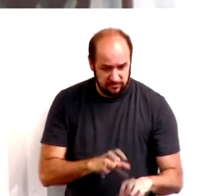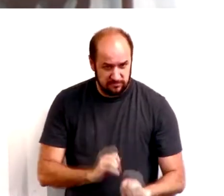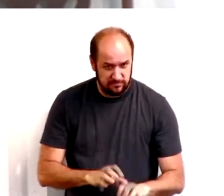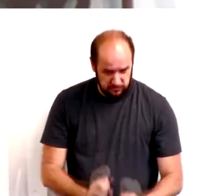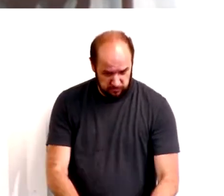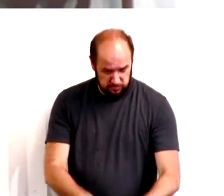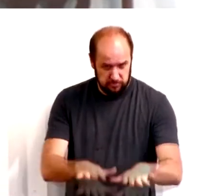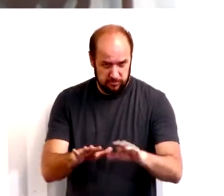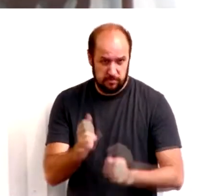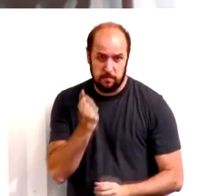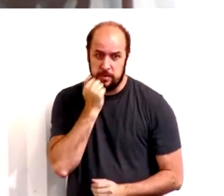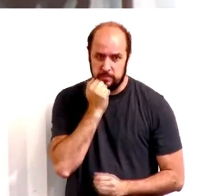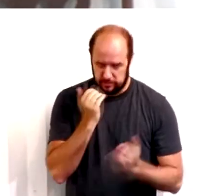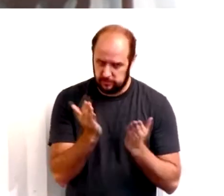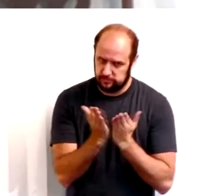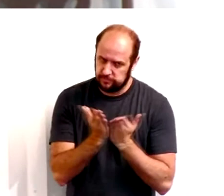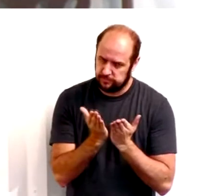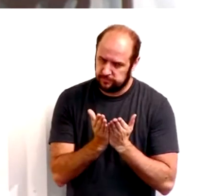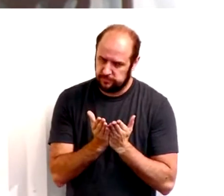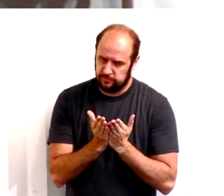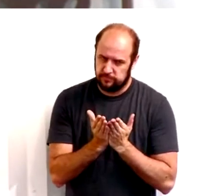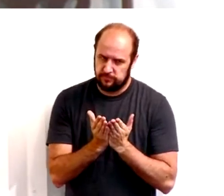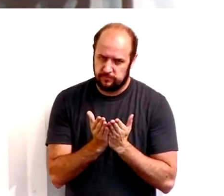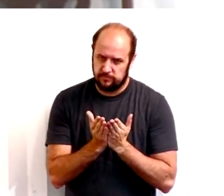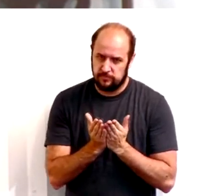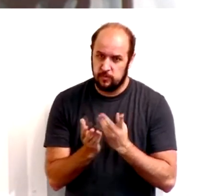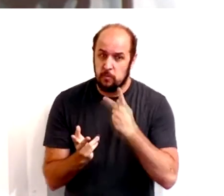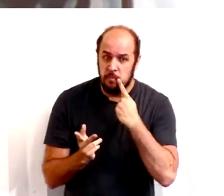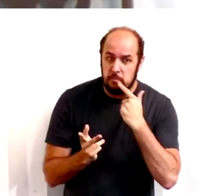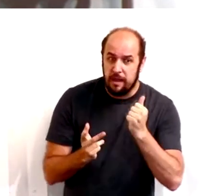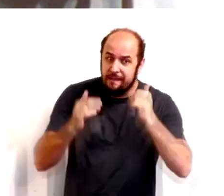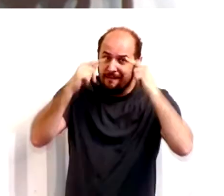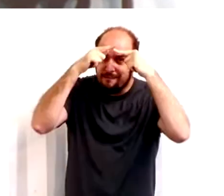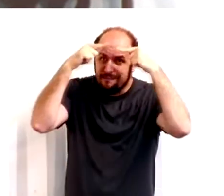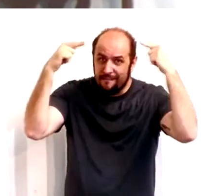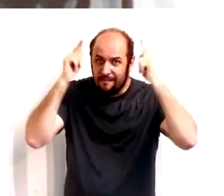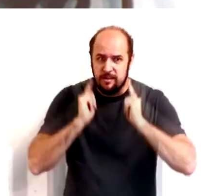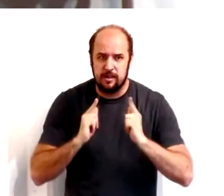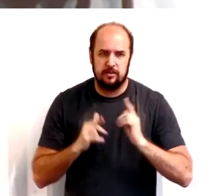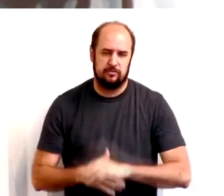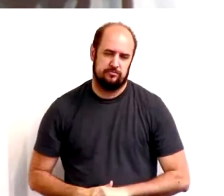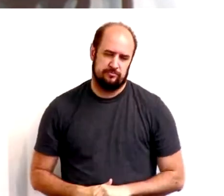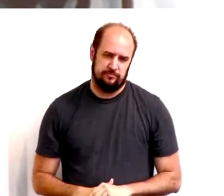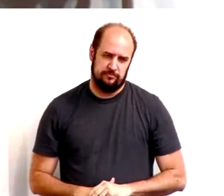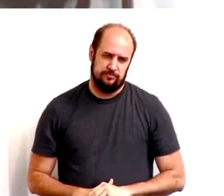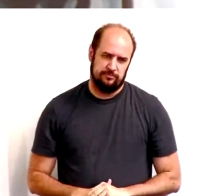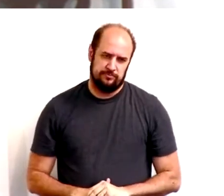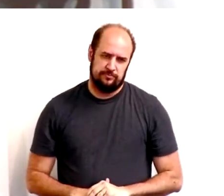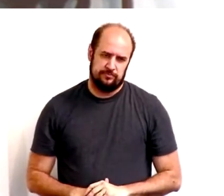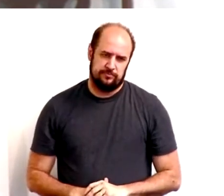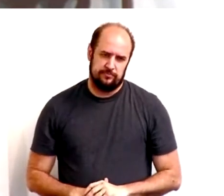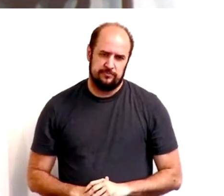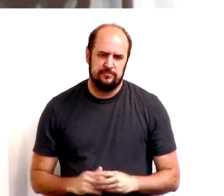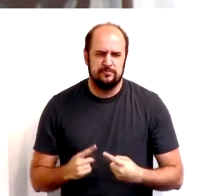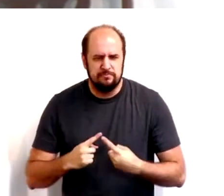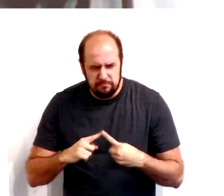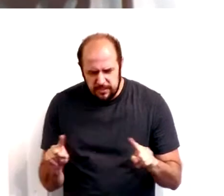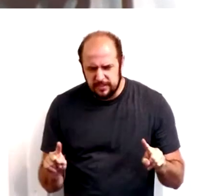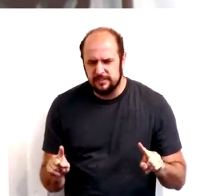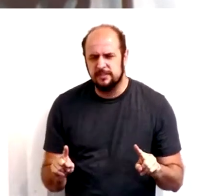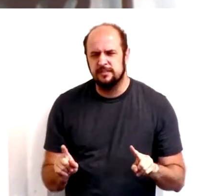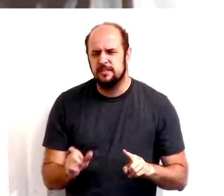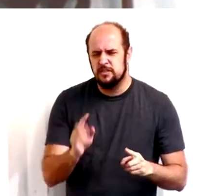por uma mãe crente judia, mas um pai grego. mas que era